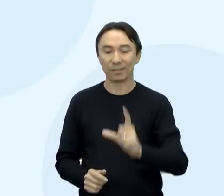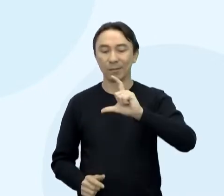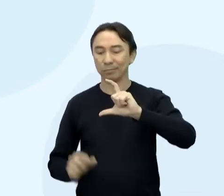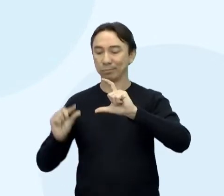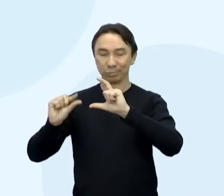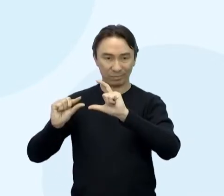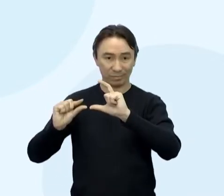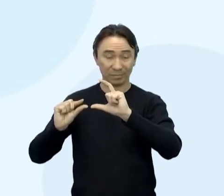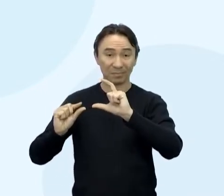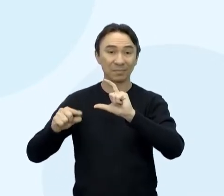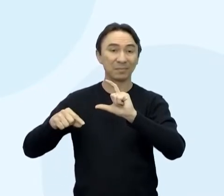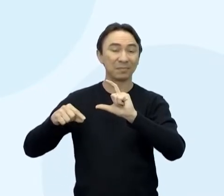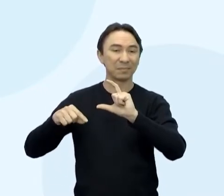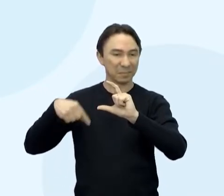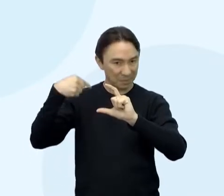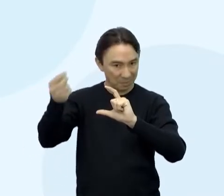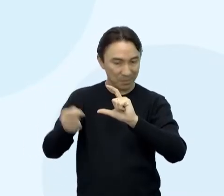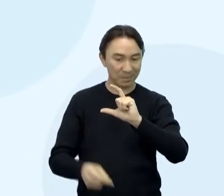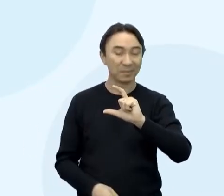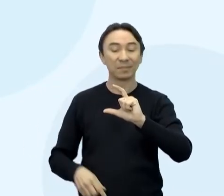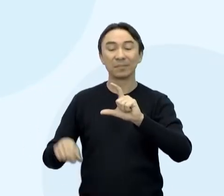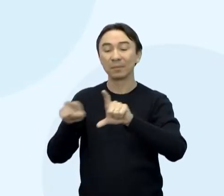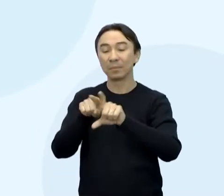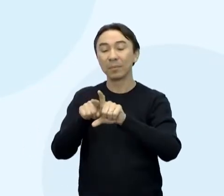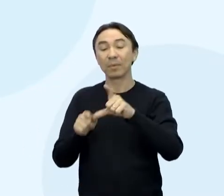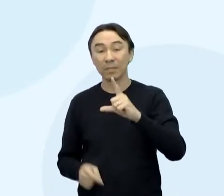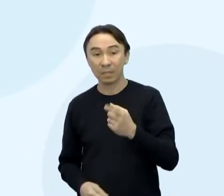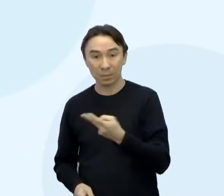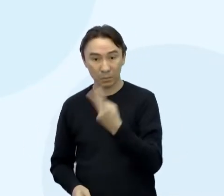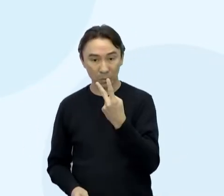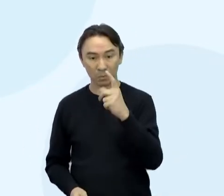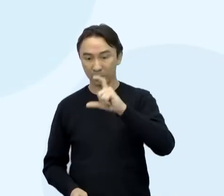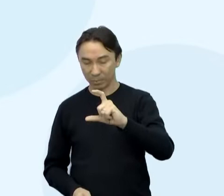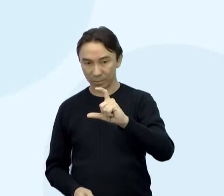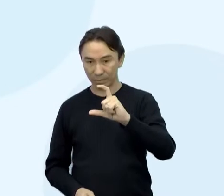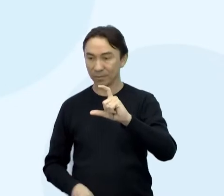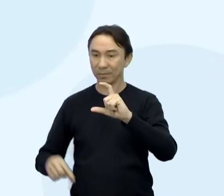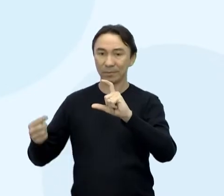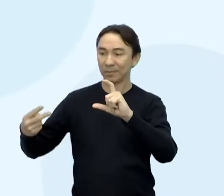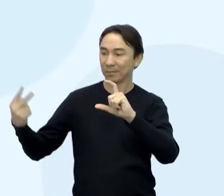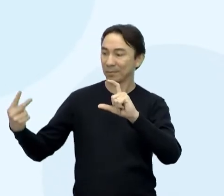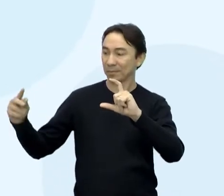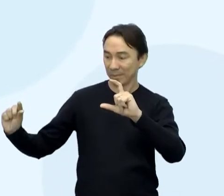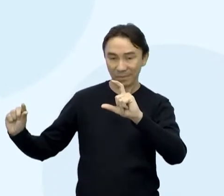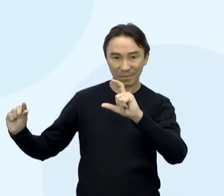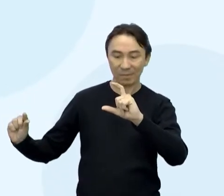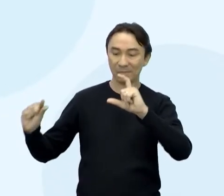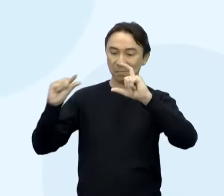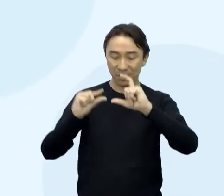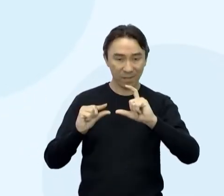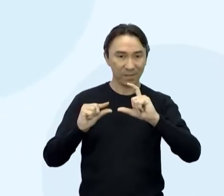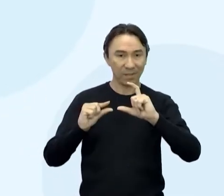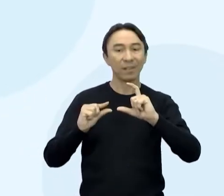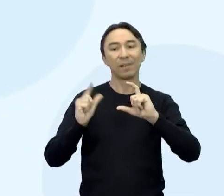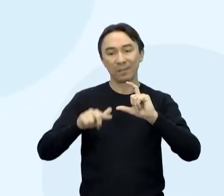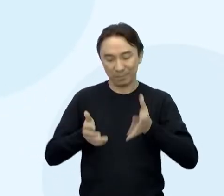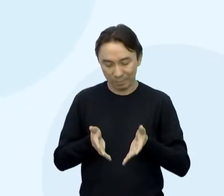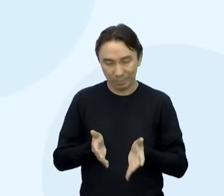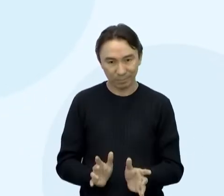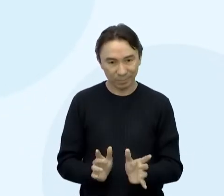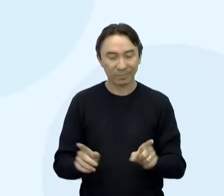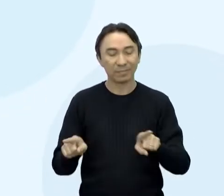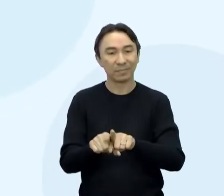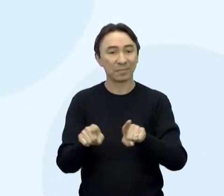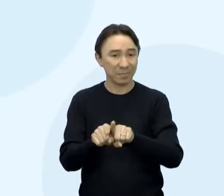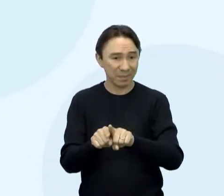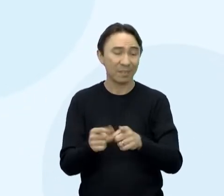depois o segundo, e depois aqui o segundo com o segundo. Então aqui o segundo com o